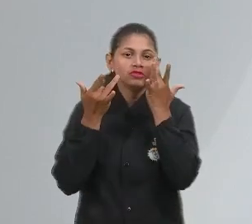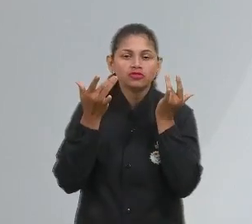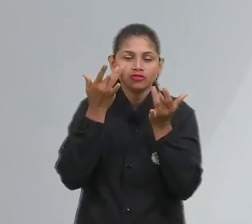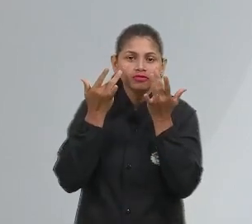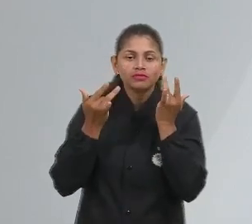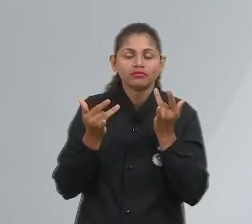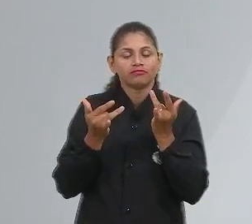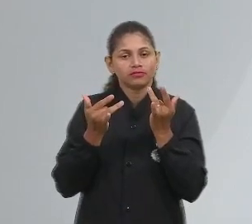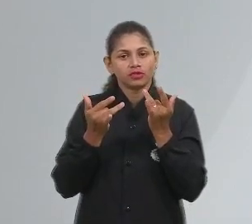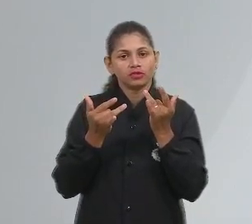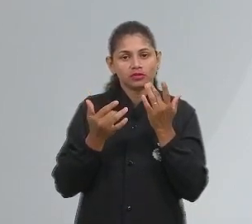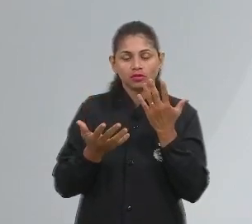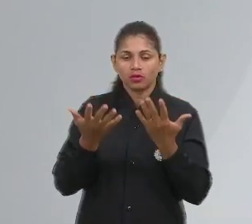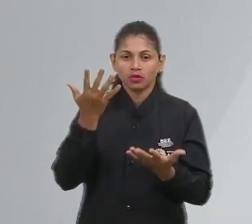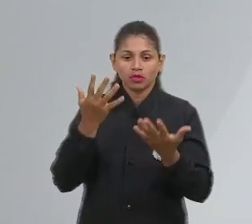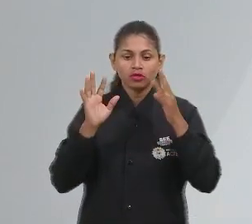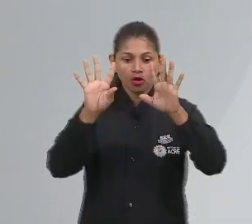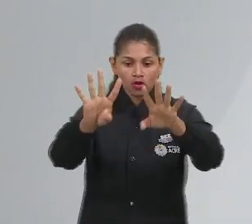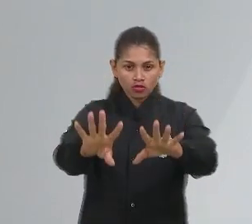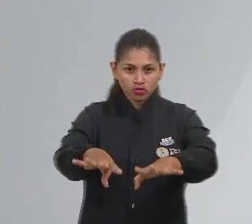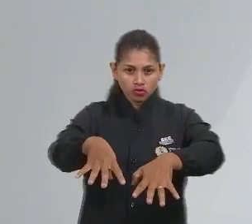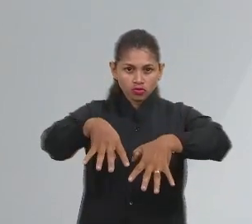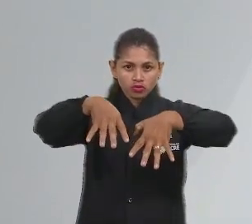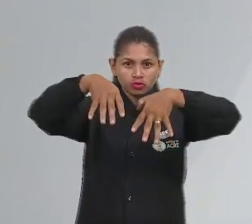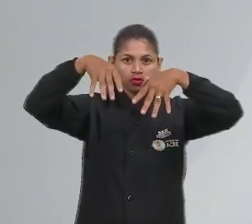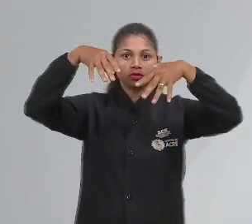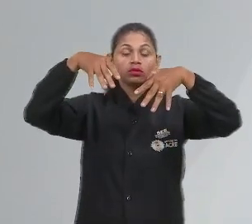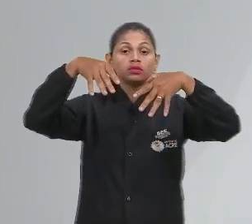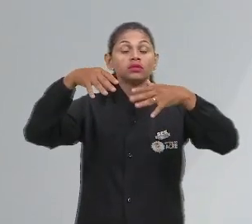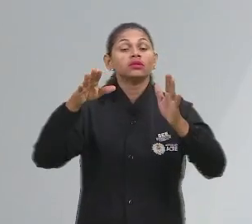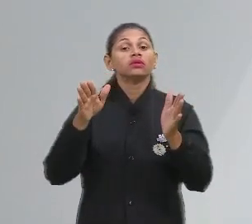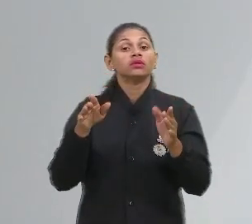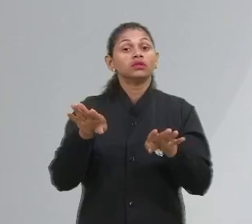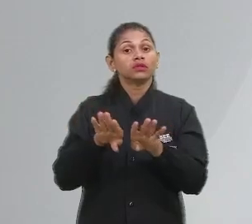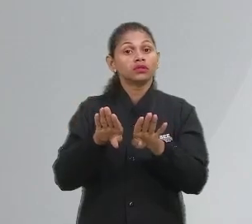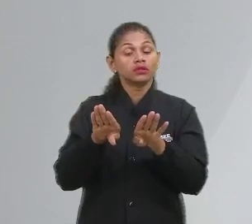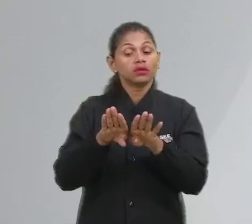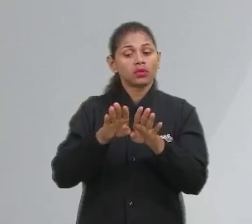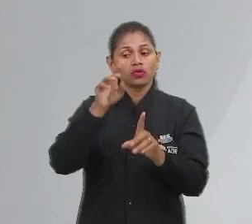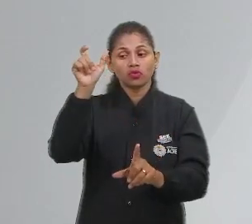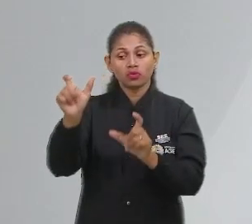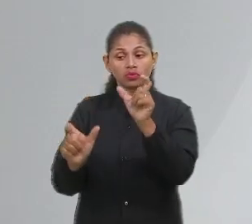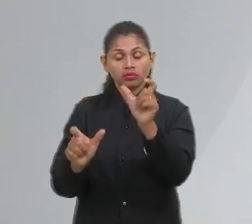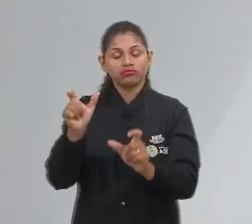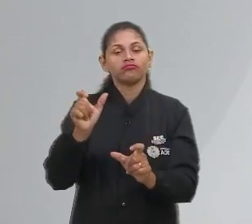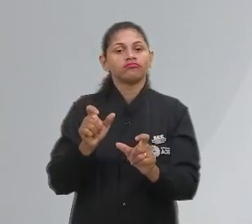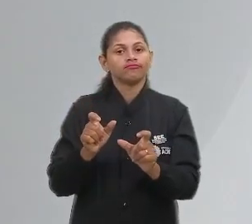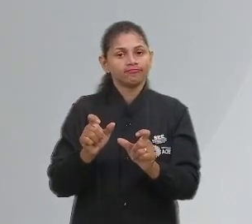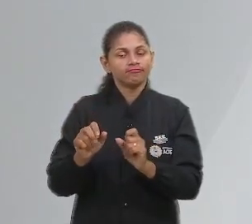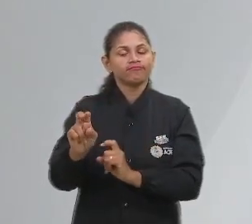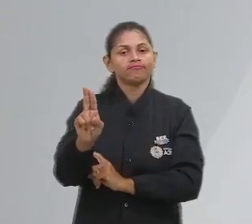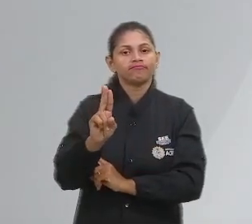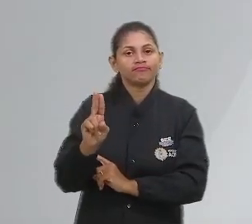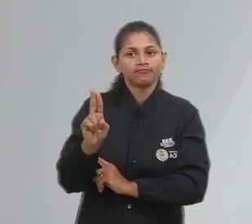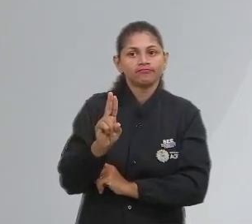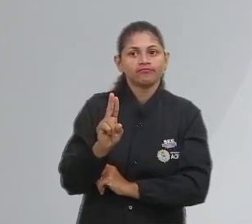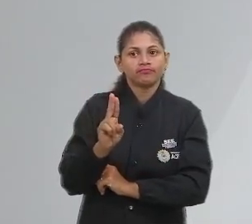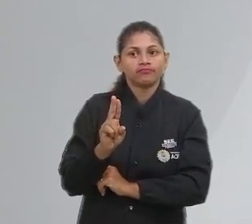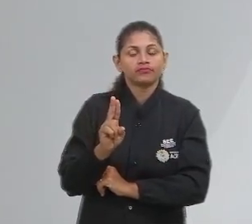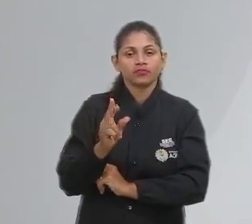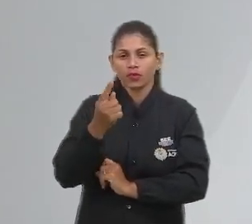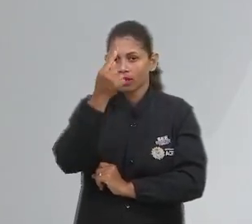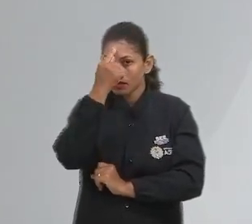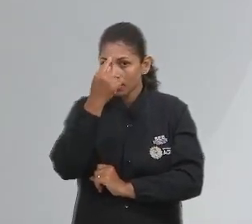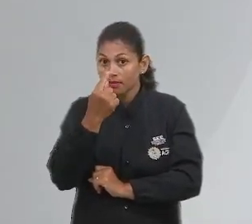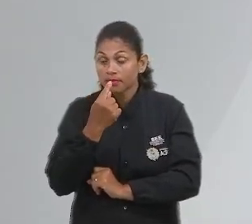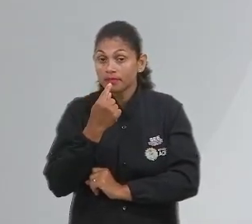e alternando essas funções. Correto? Geralmente se usa, obviamente, como aqui na